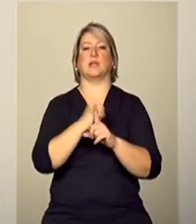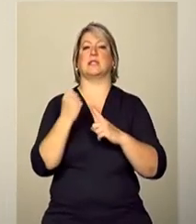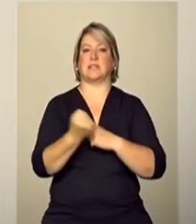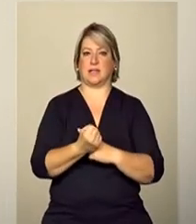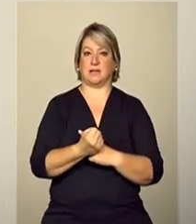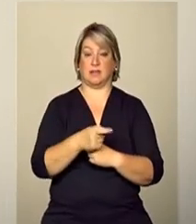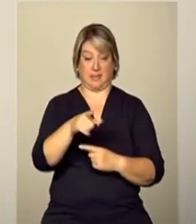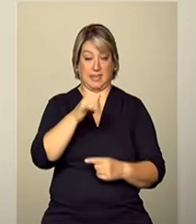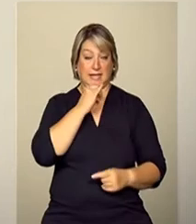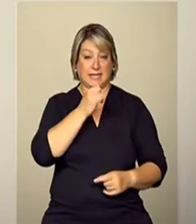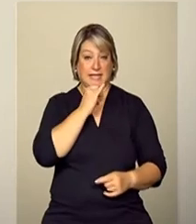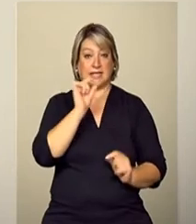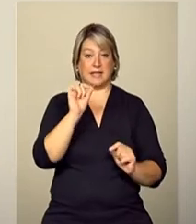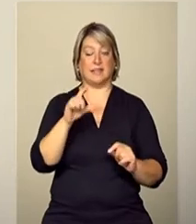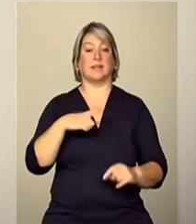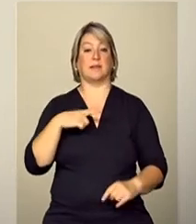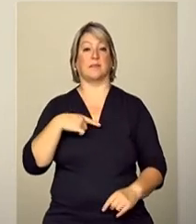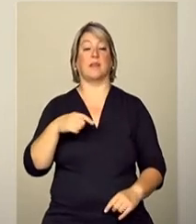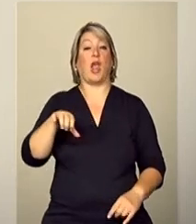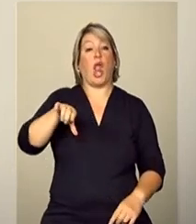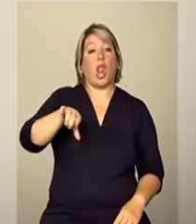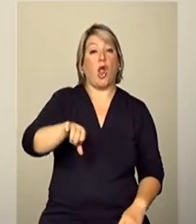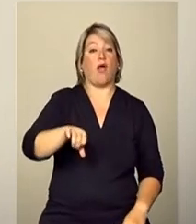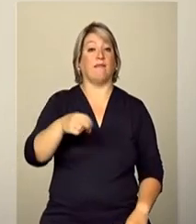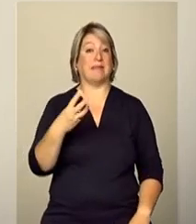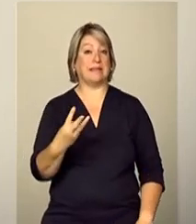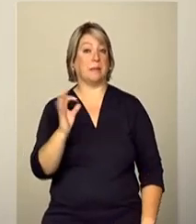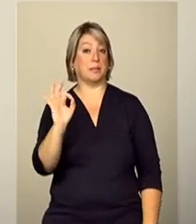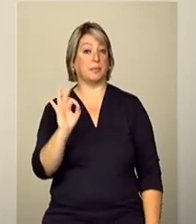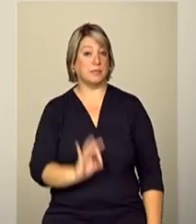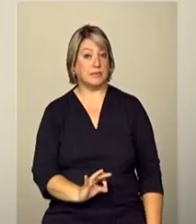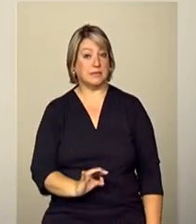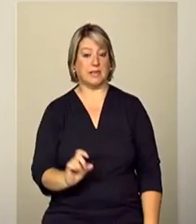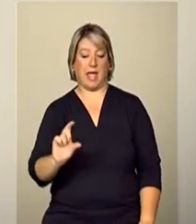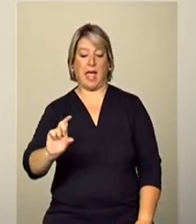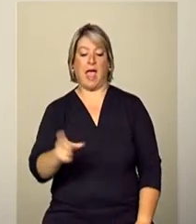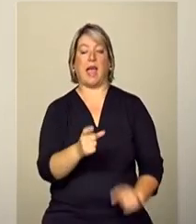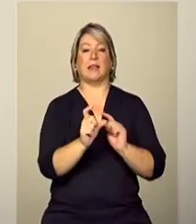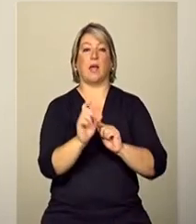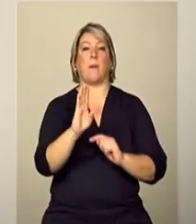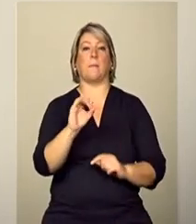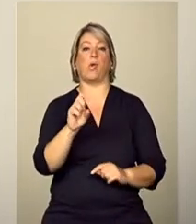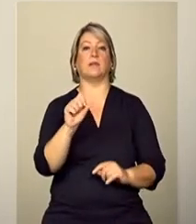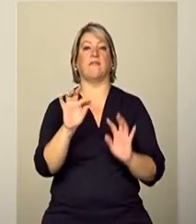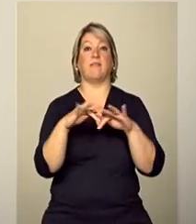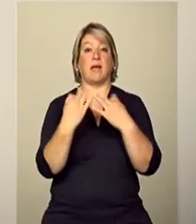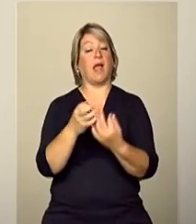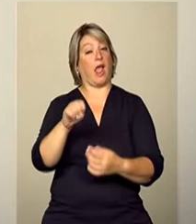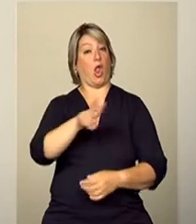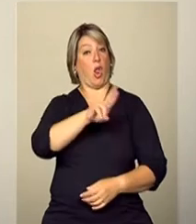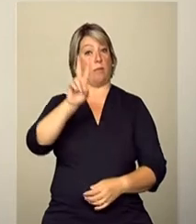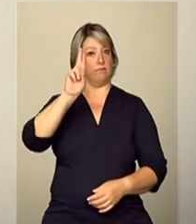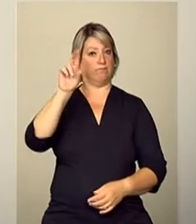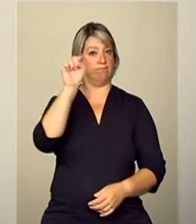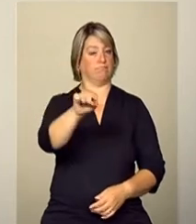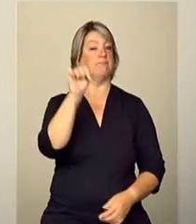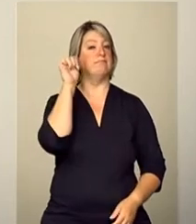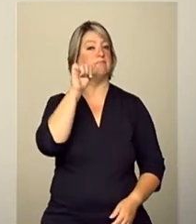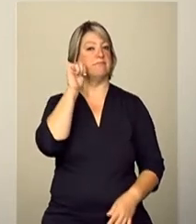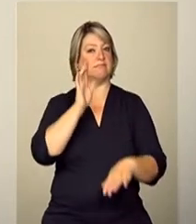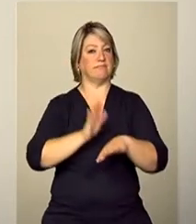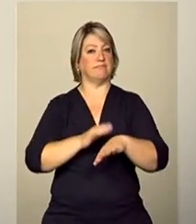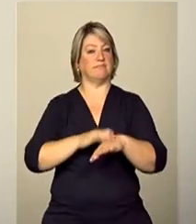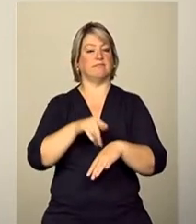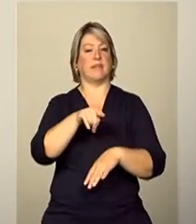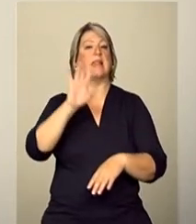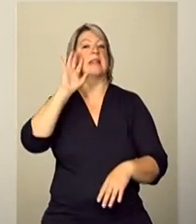sociais para você ter uma ideia noventa e três por cento dos cartões do Bolsa Família estão em nome das mulheres são